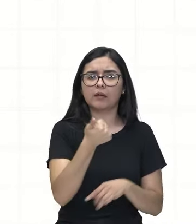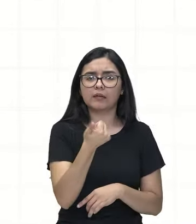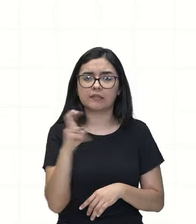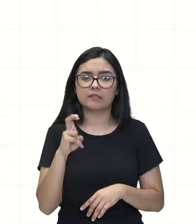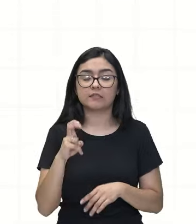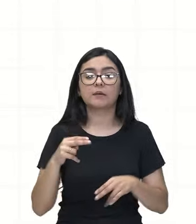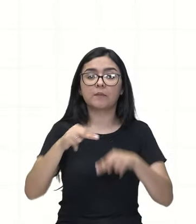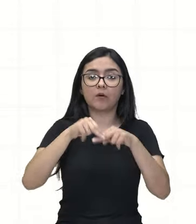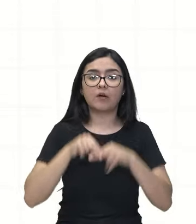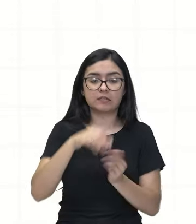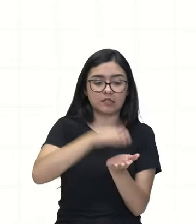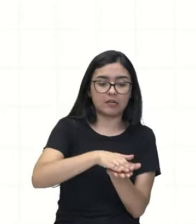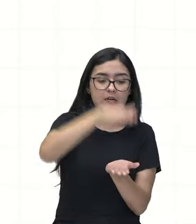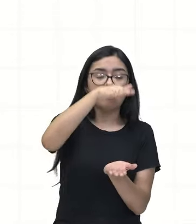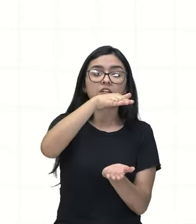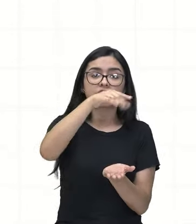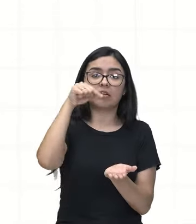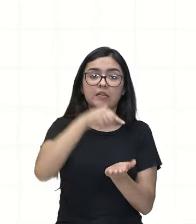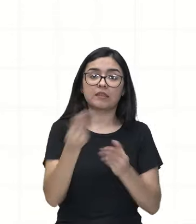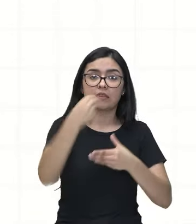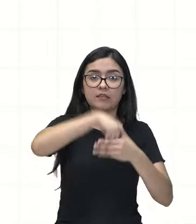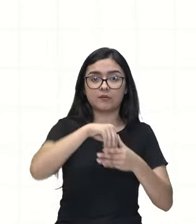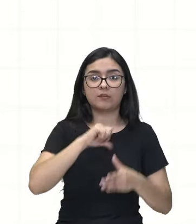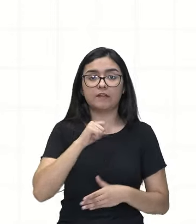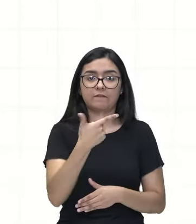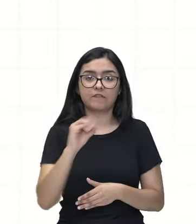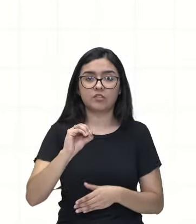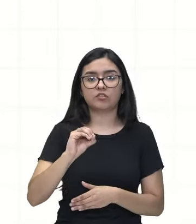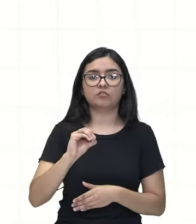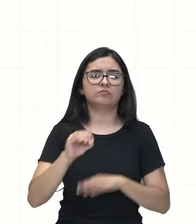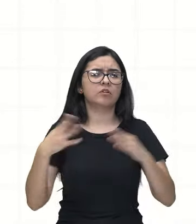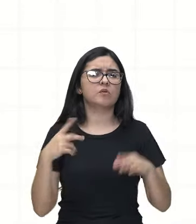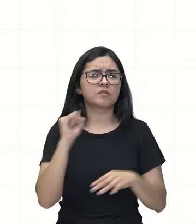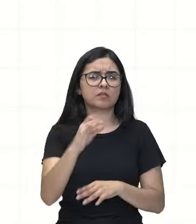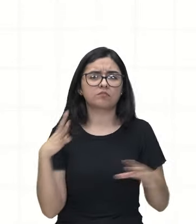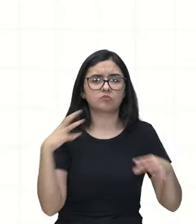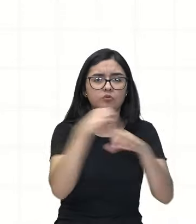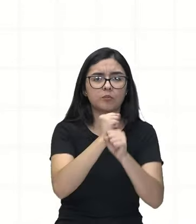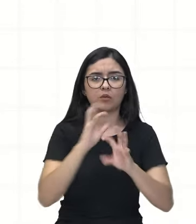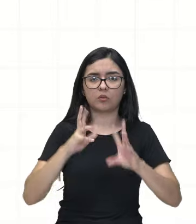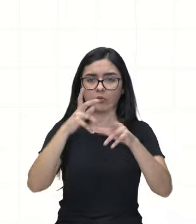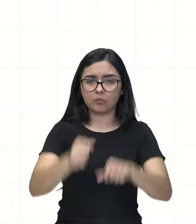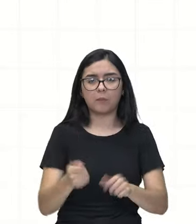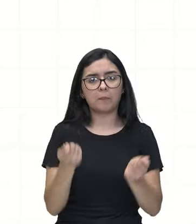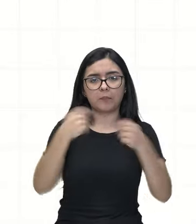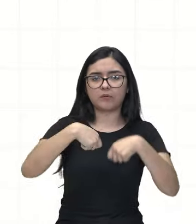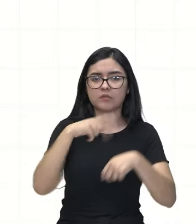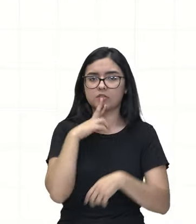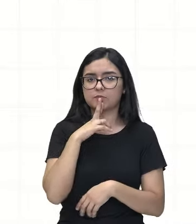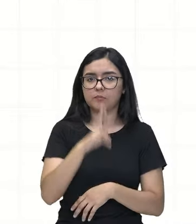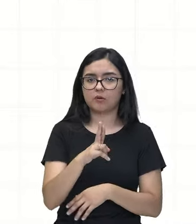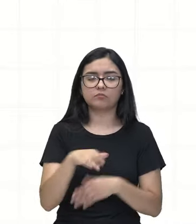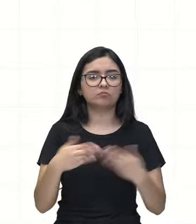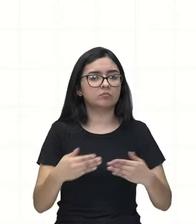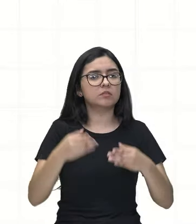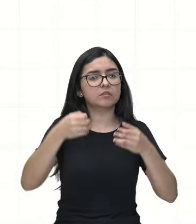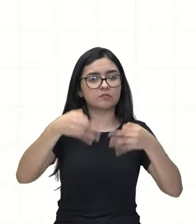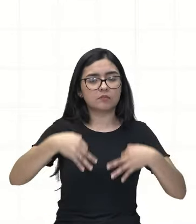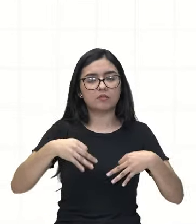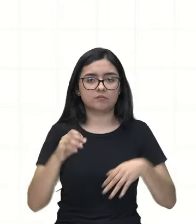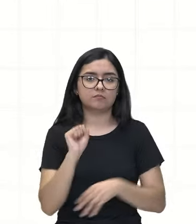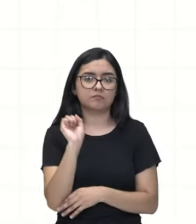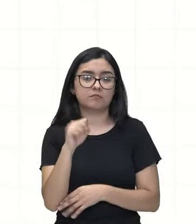caixa contém 20. Aí você, professor, se eu somar todas essas parcelas, vai dar certo a resposta? Claro que vai,